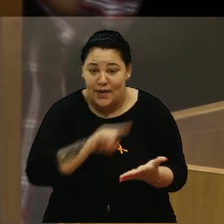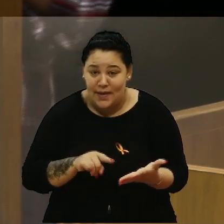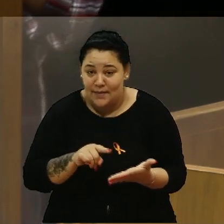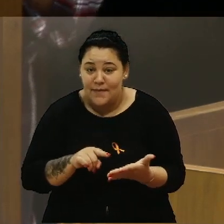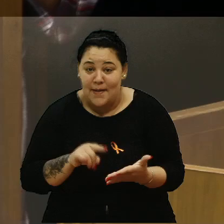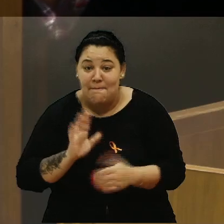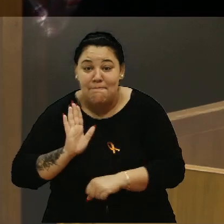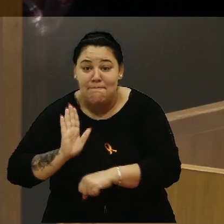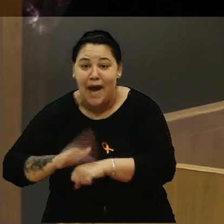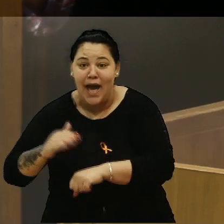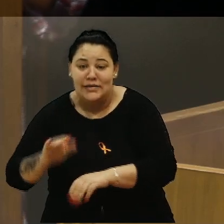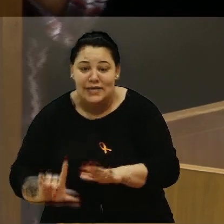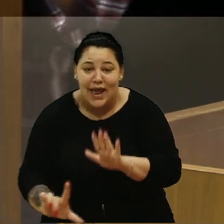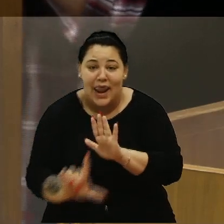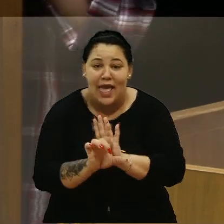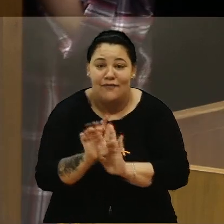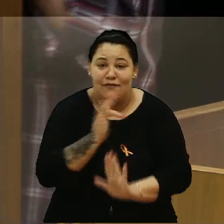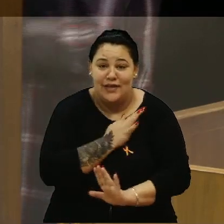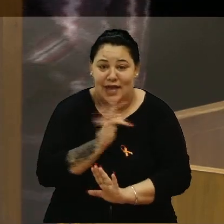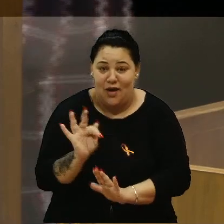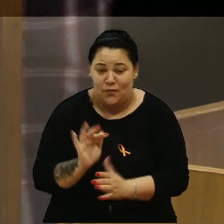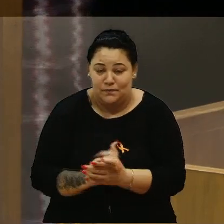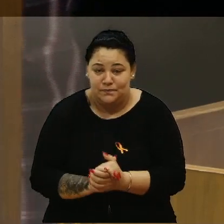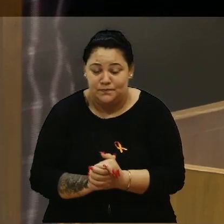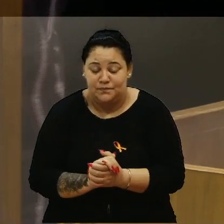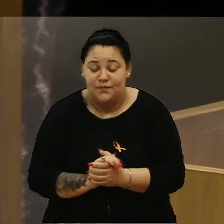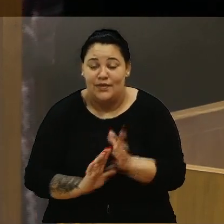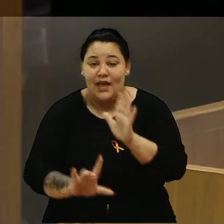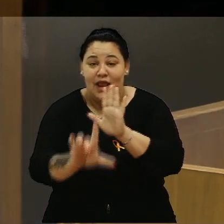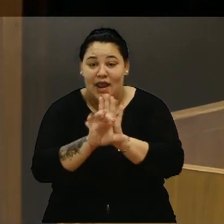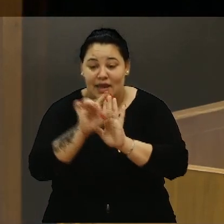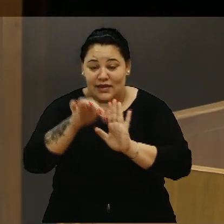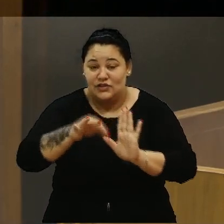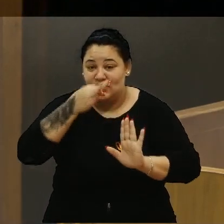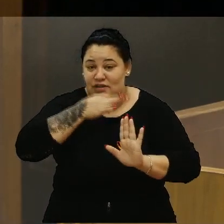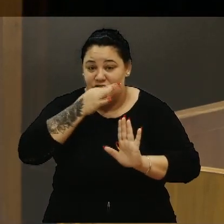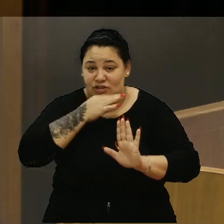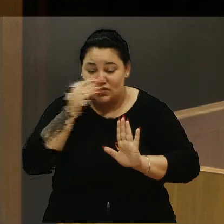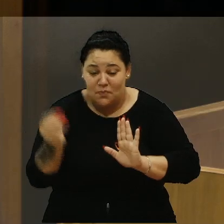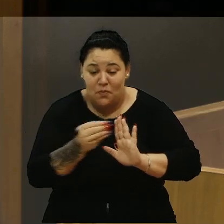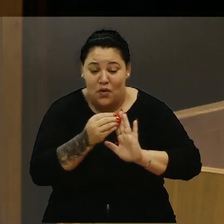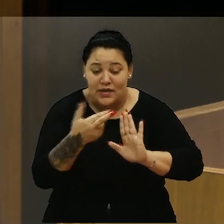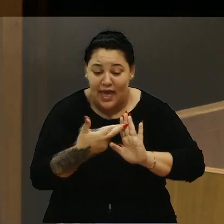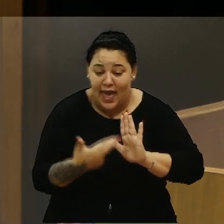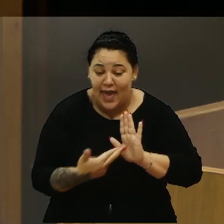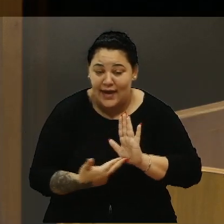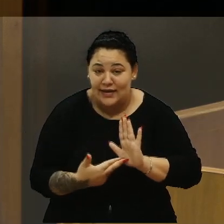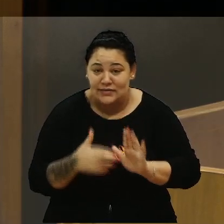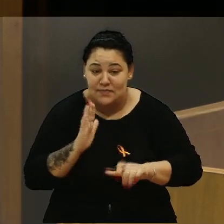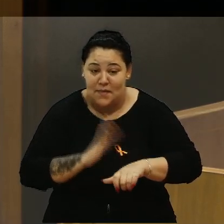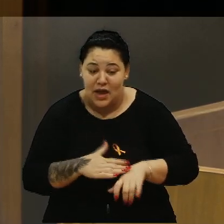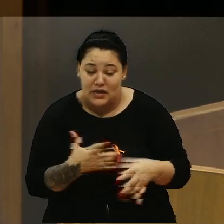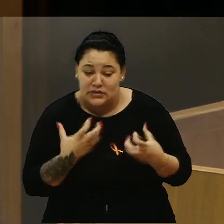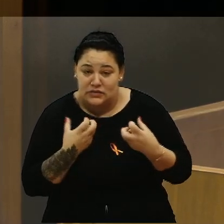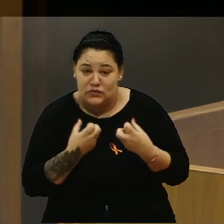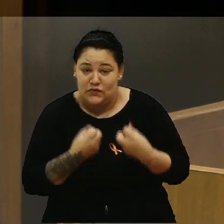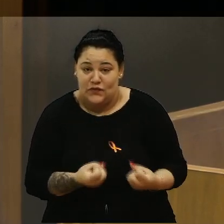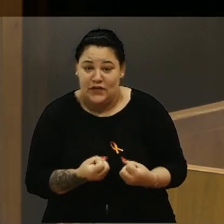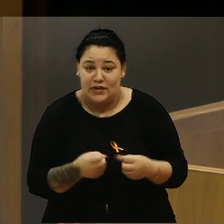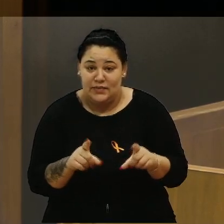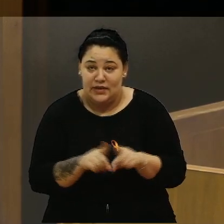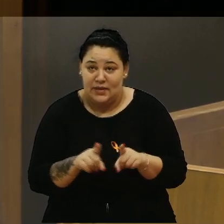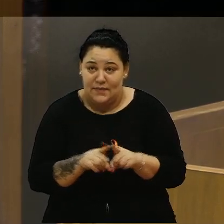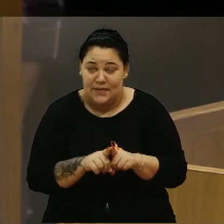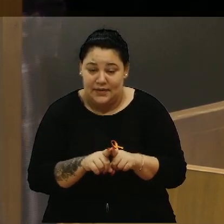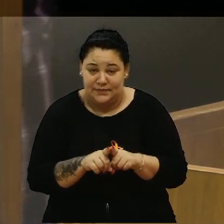federal. Parcelamento do solo. A legislação de Caxias do Sul impõe regras mais rígidas para o parcelamento do solo na